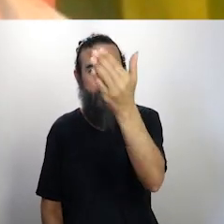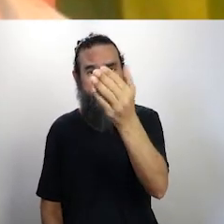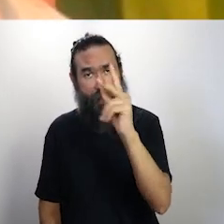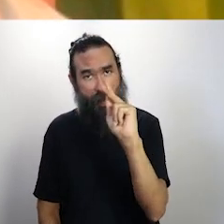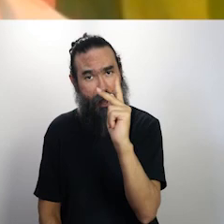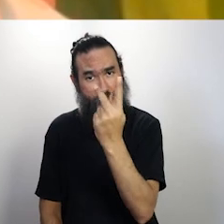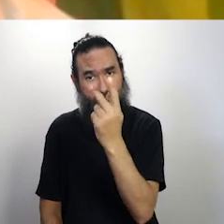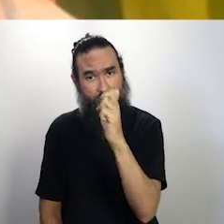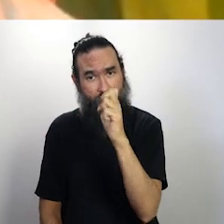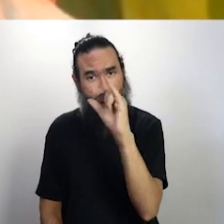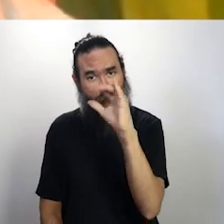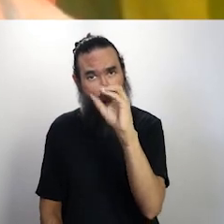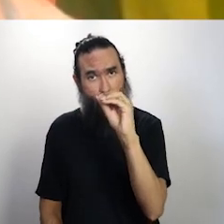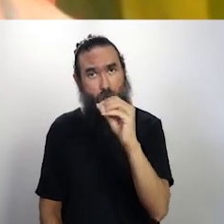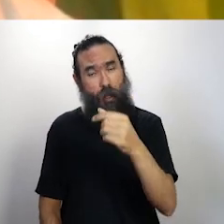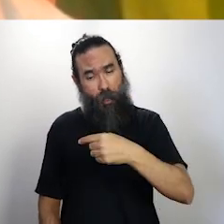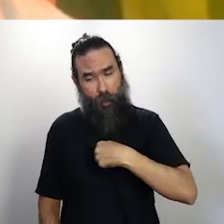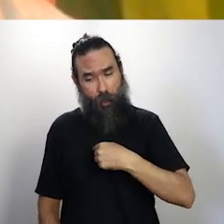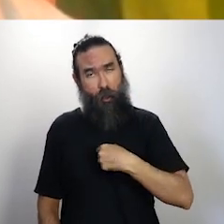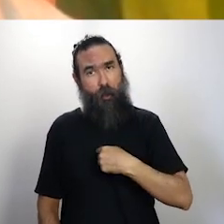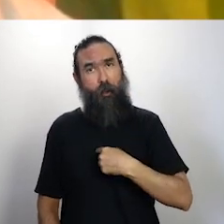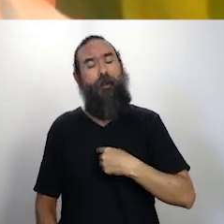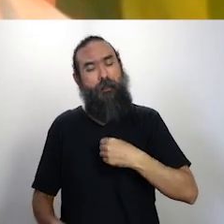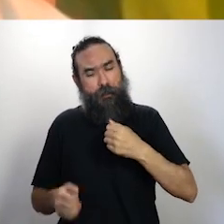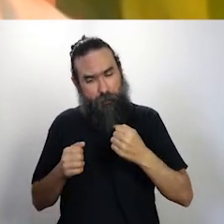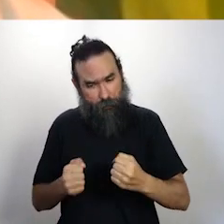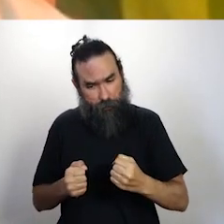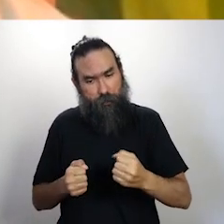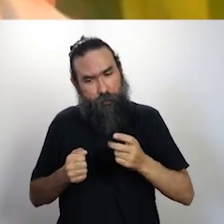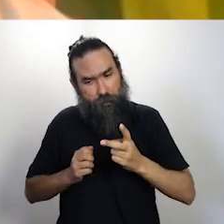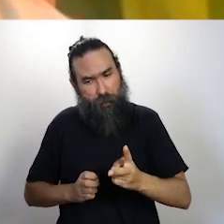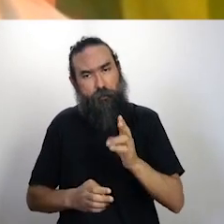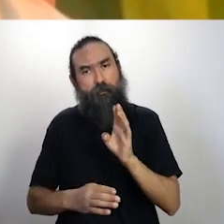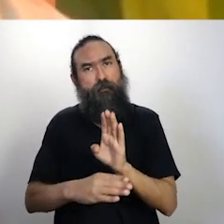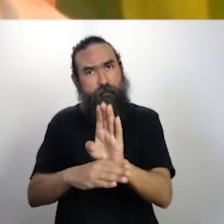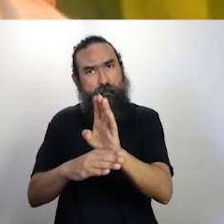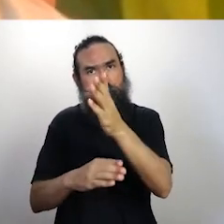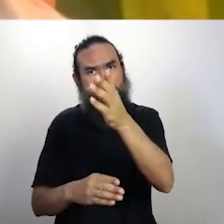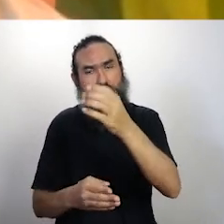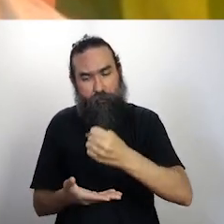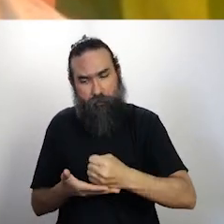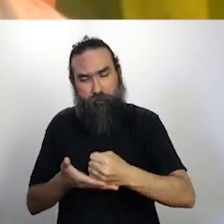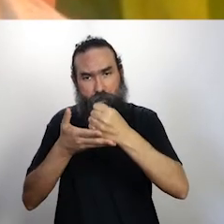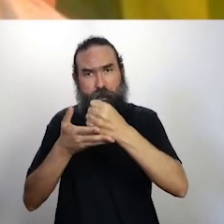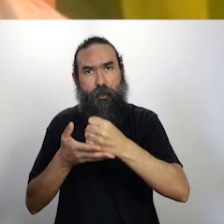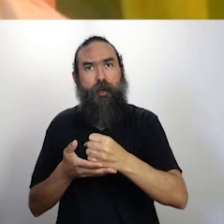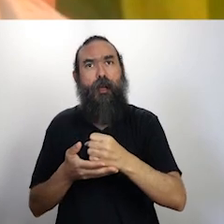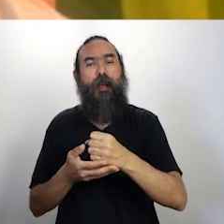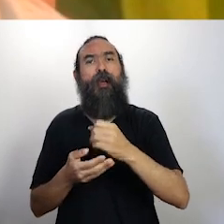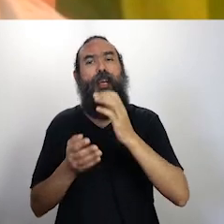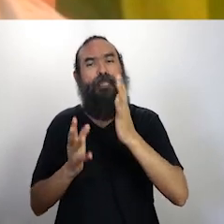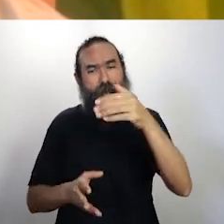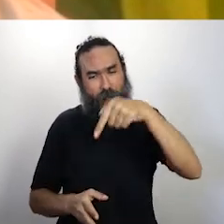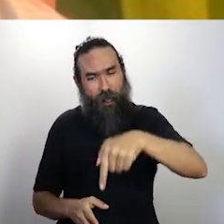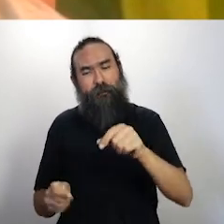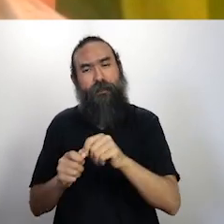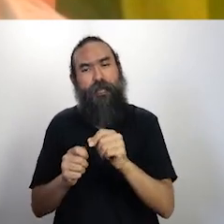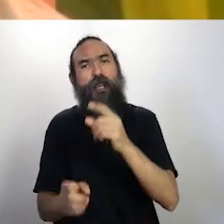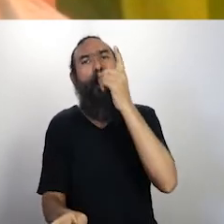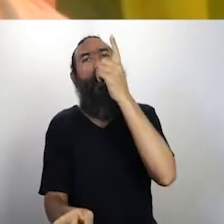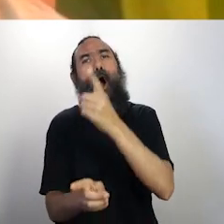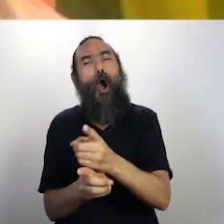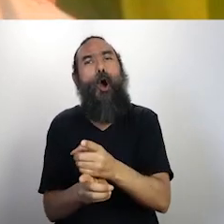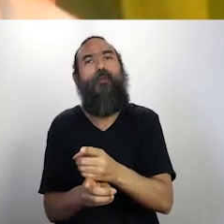disposição muito legal o movimento dos pontos de cultura a gente já fez aqui encontro nacional encontro